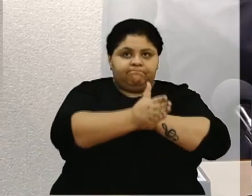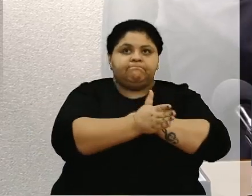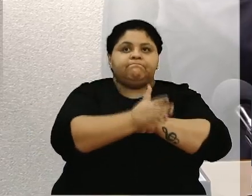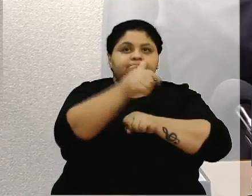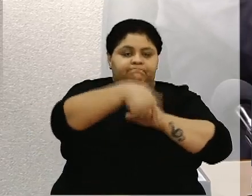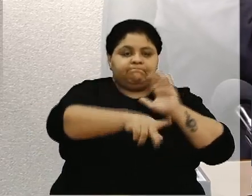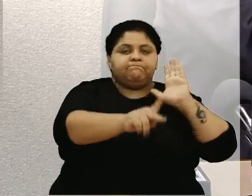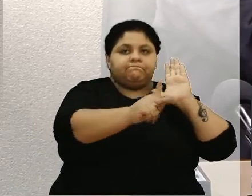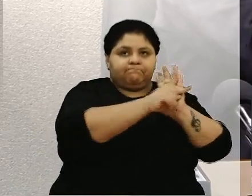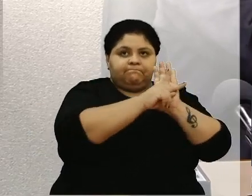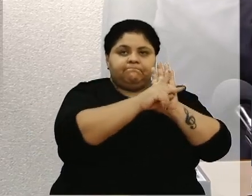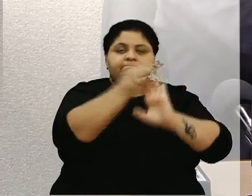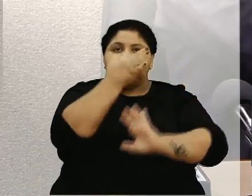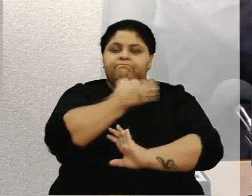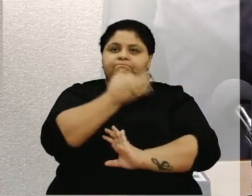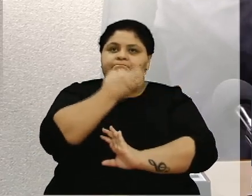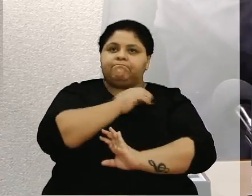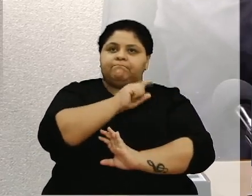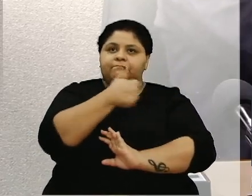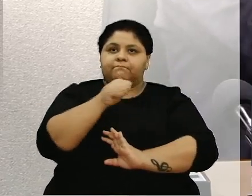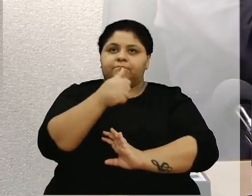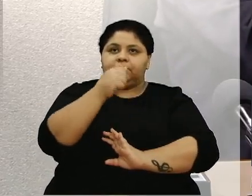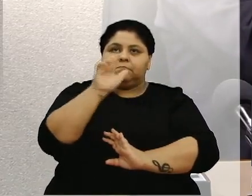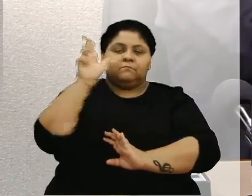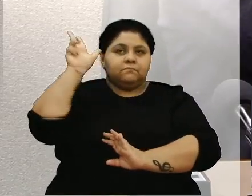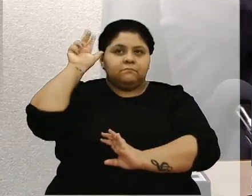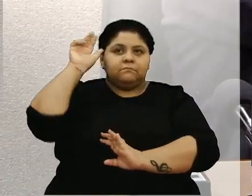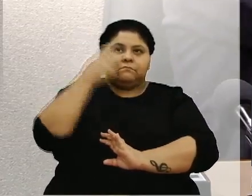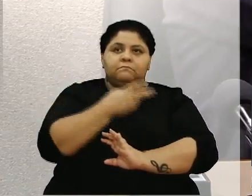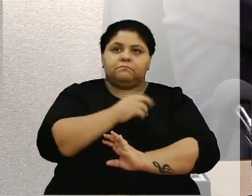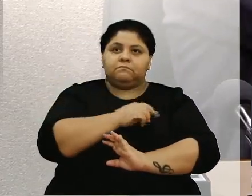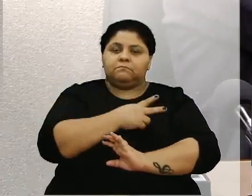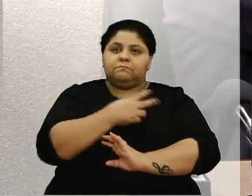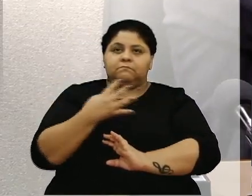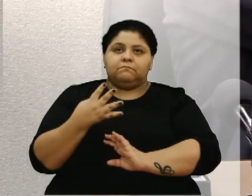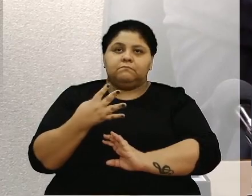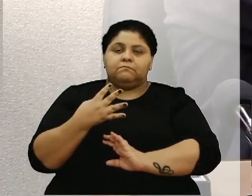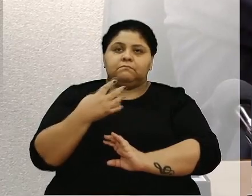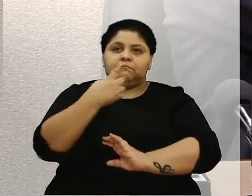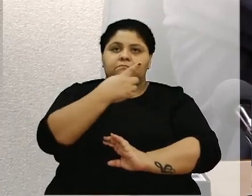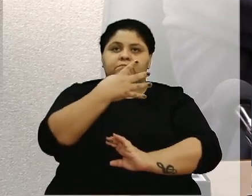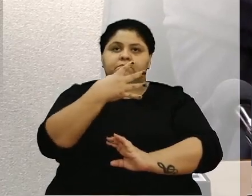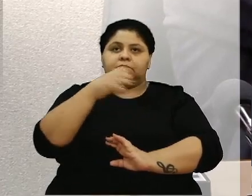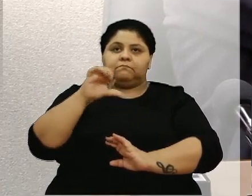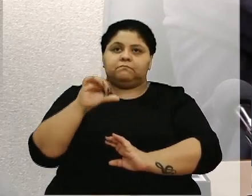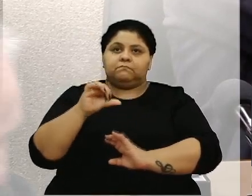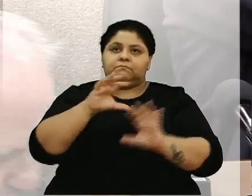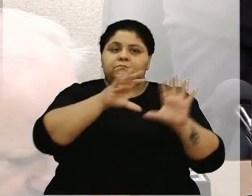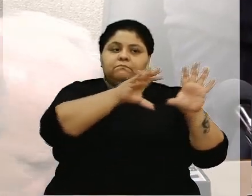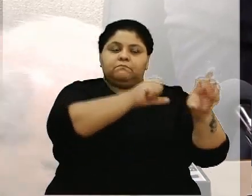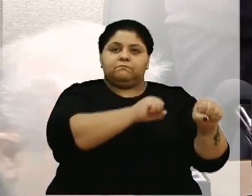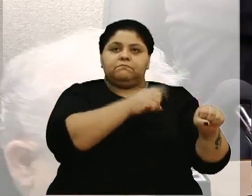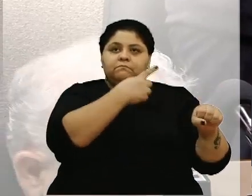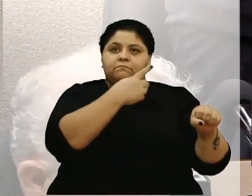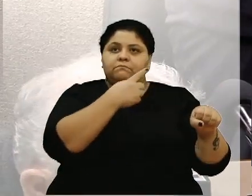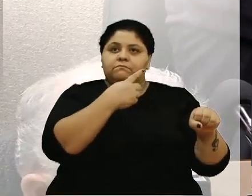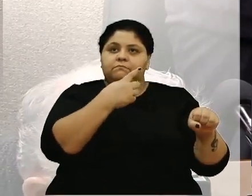presente projeto. Caxias do Sul, 11 de abril de 2024, 149 anos de colonização